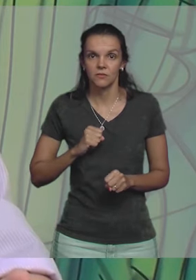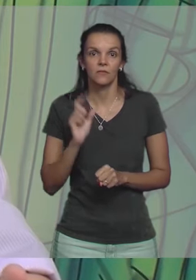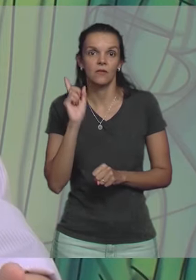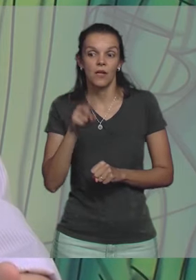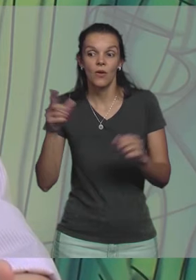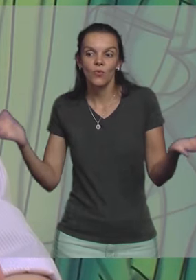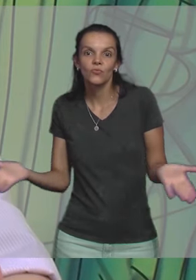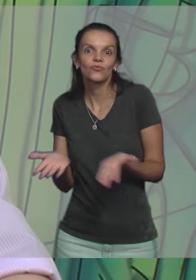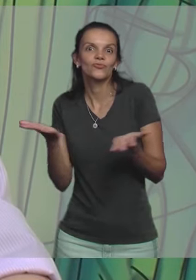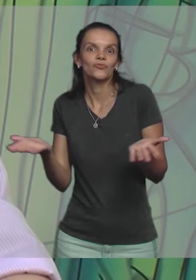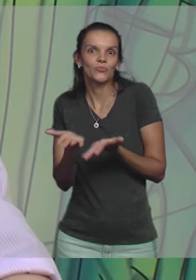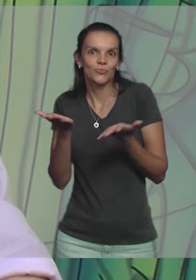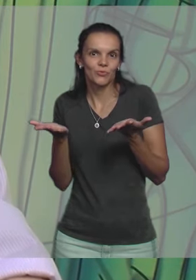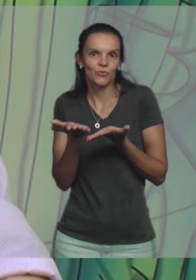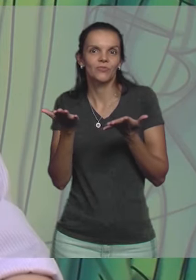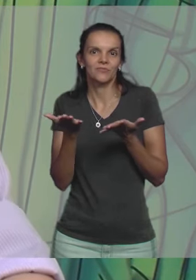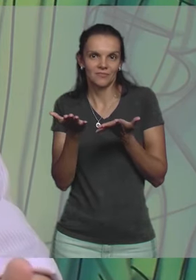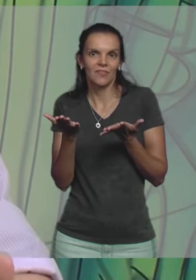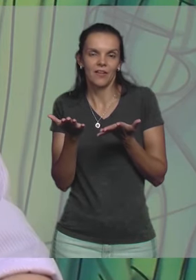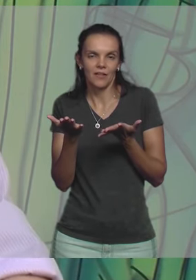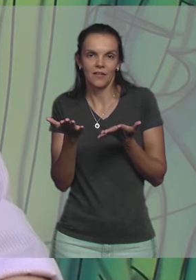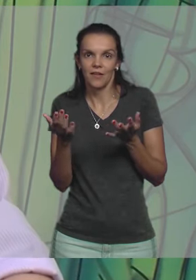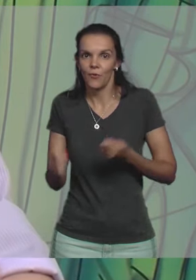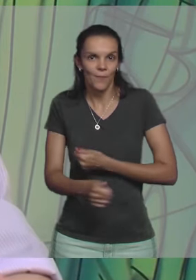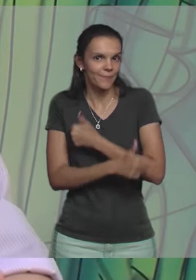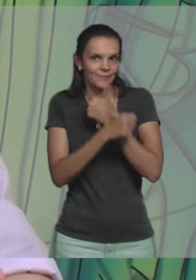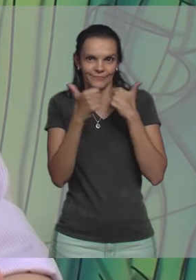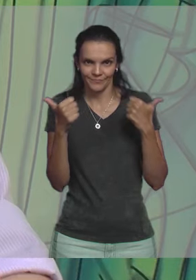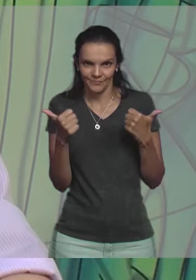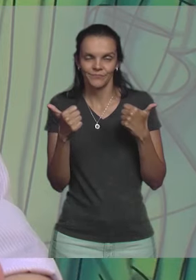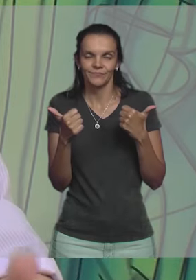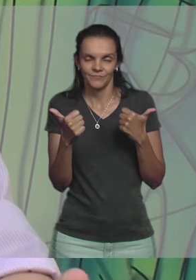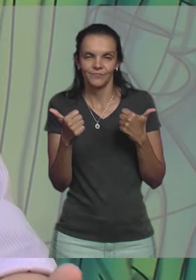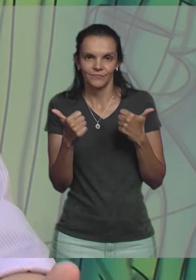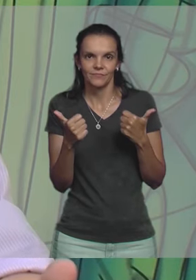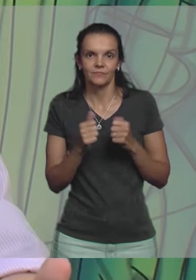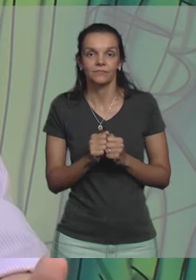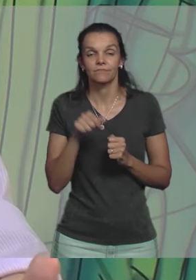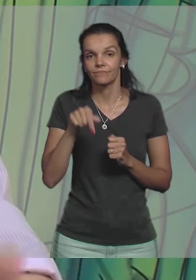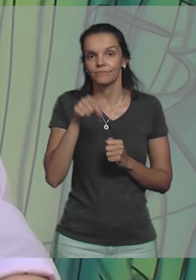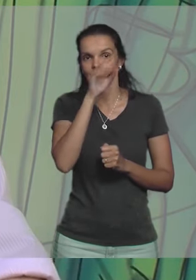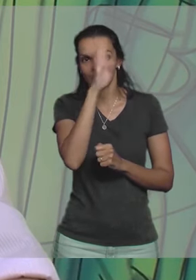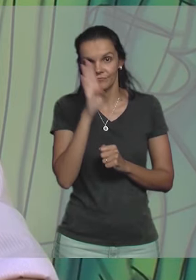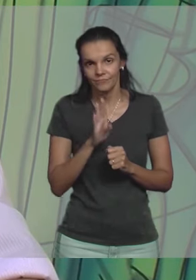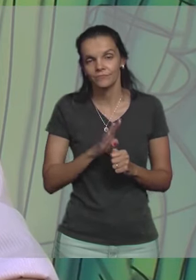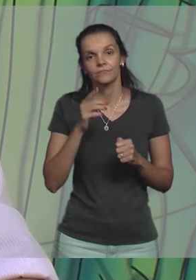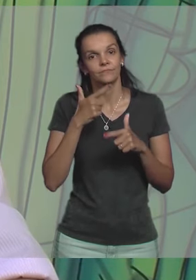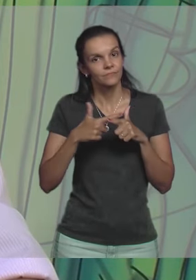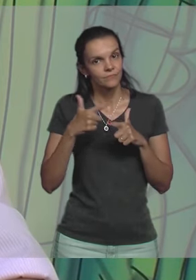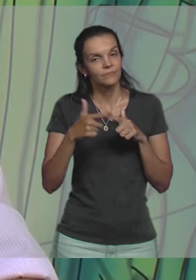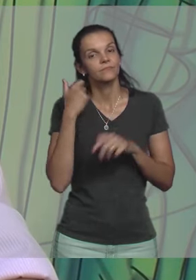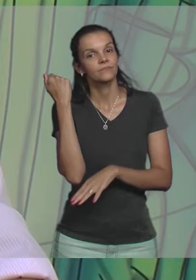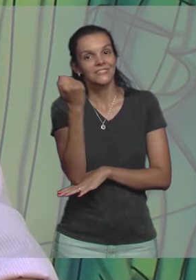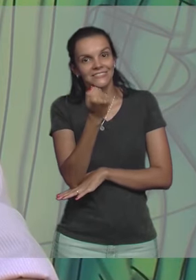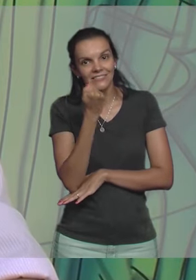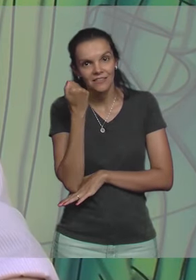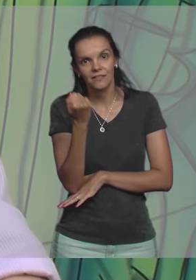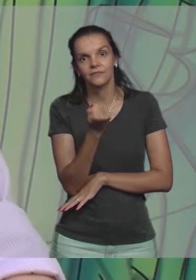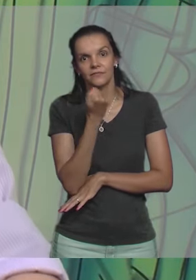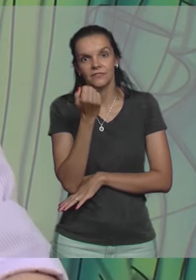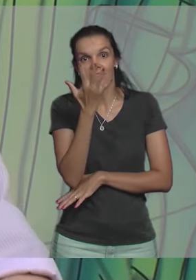estímulo ao transporte coletivo. Esse é o melhor modal, é o melhor mecanismo, né? E aqui no Brasil a gente tem problemas sérios de transporte